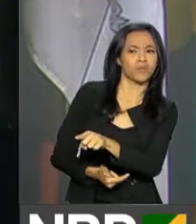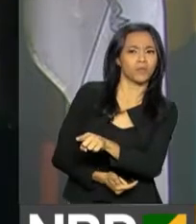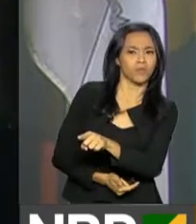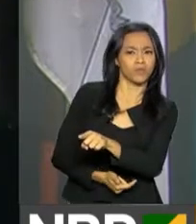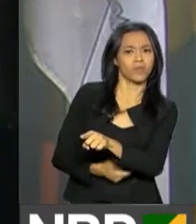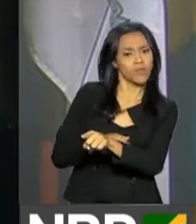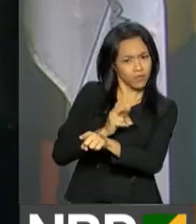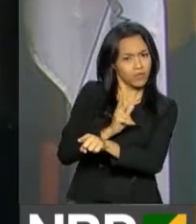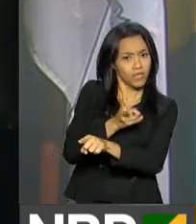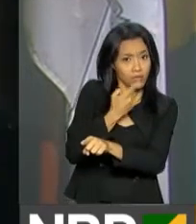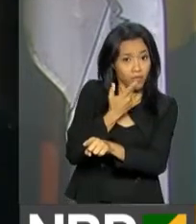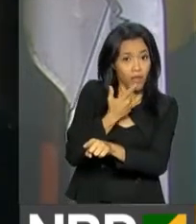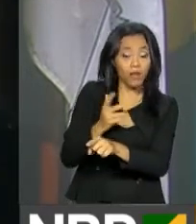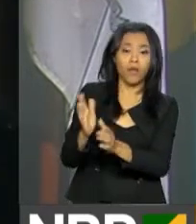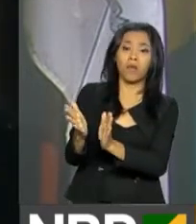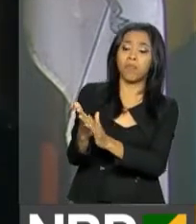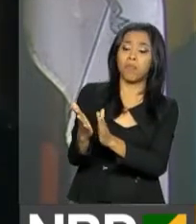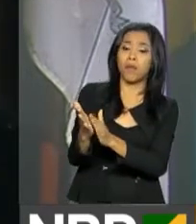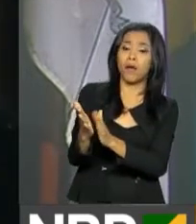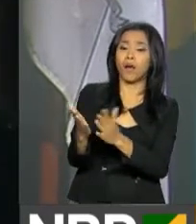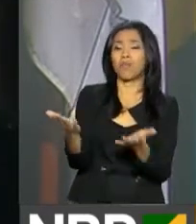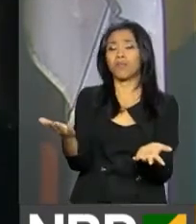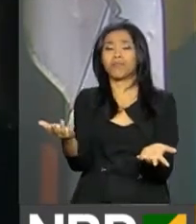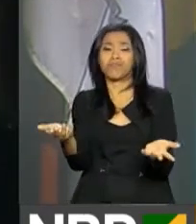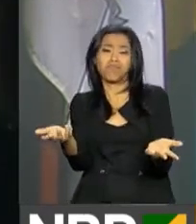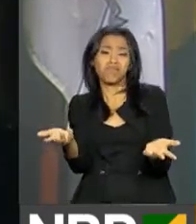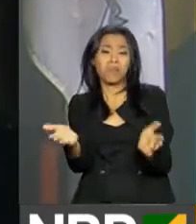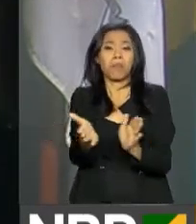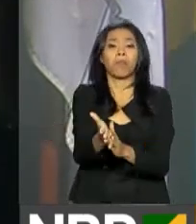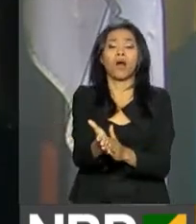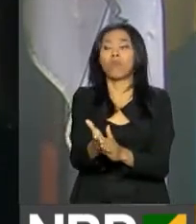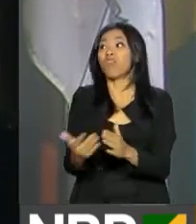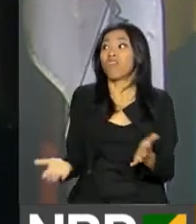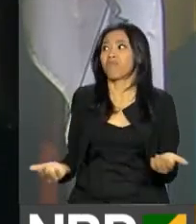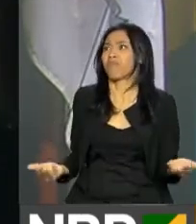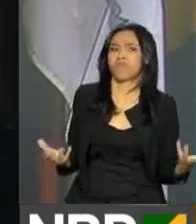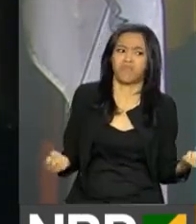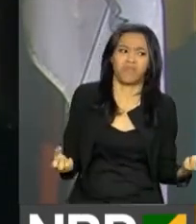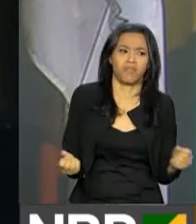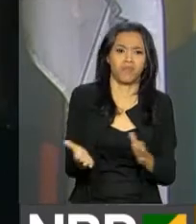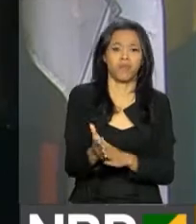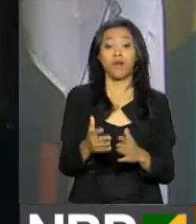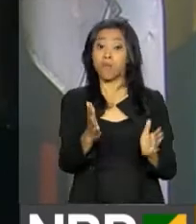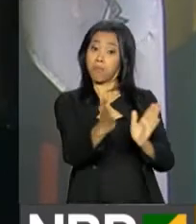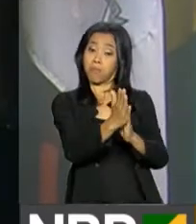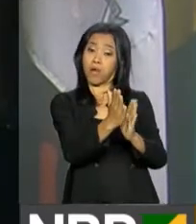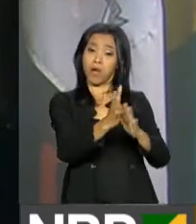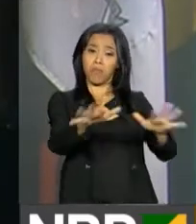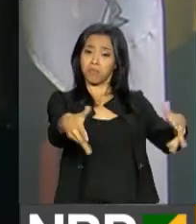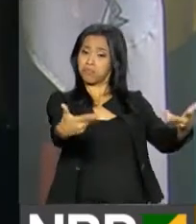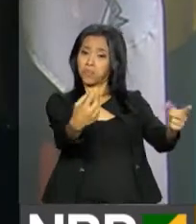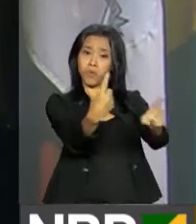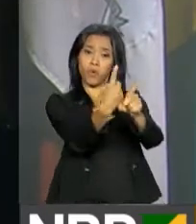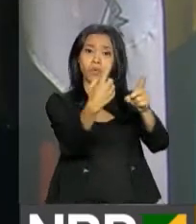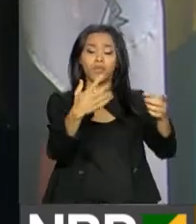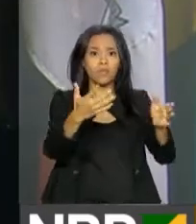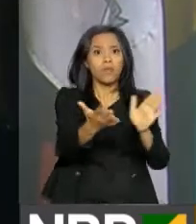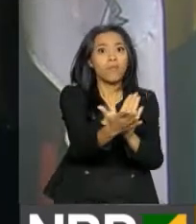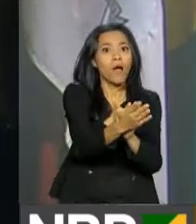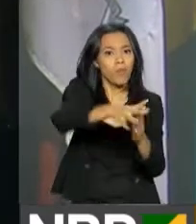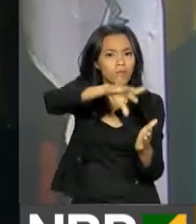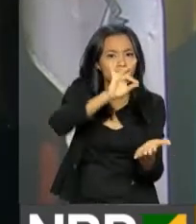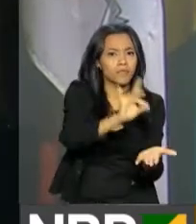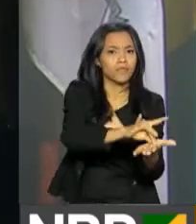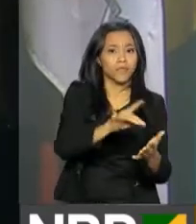digo sempre estive um pouco palmas que são protocolares fomos puxados palma solenes é ea palmas verdadeiras